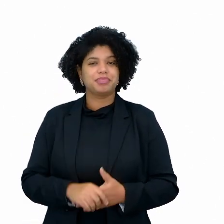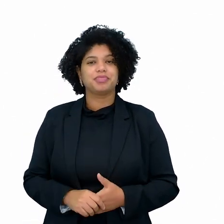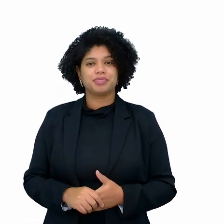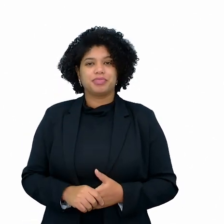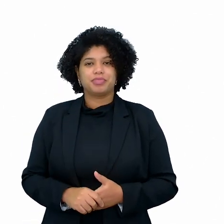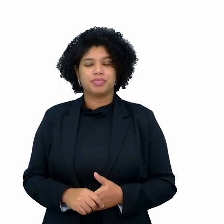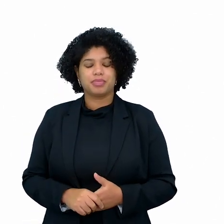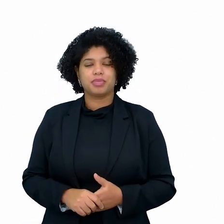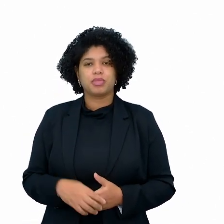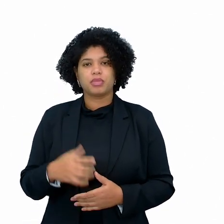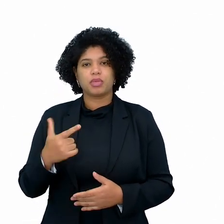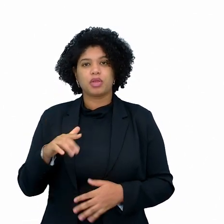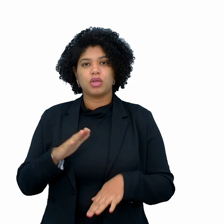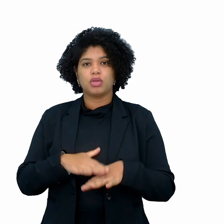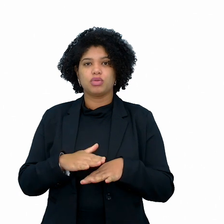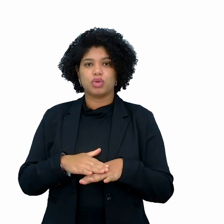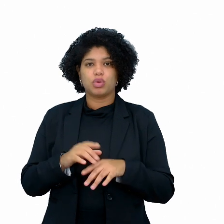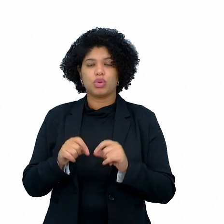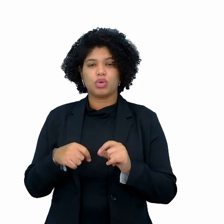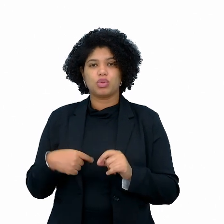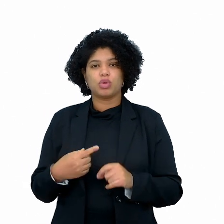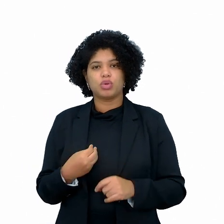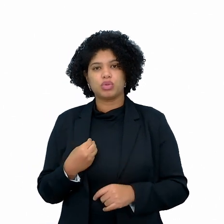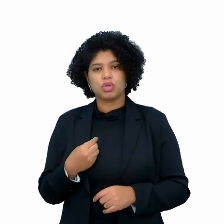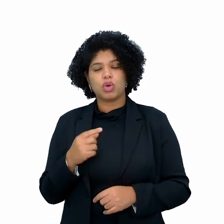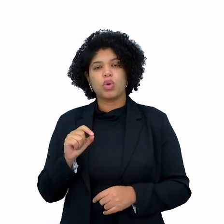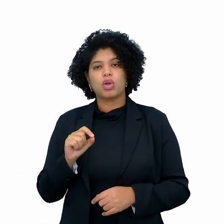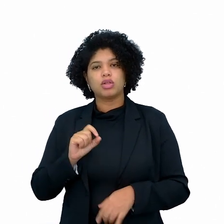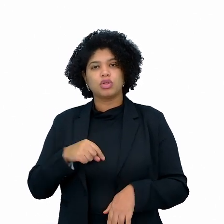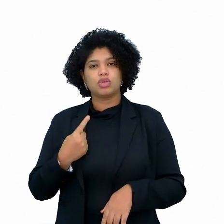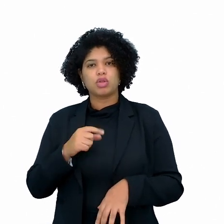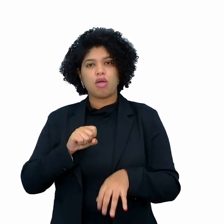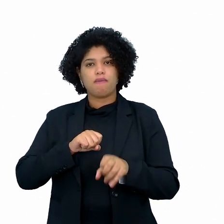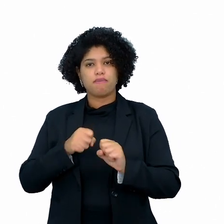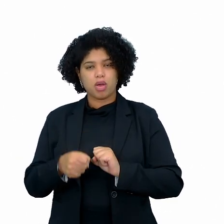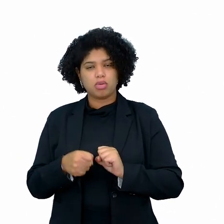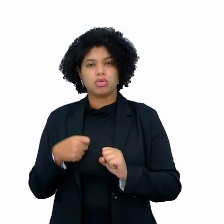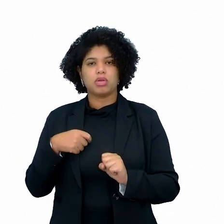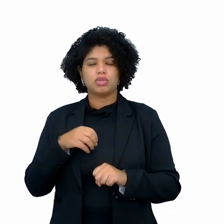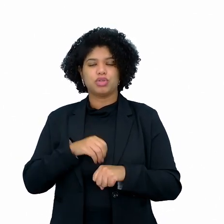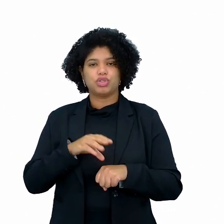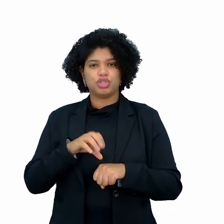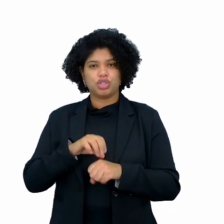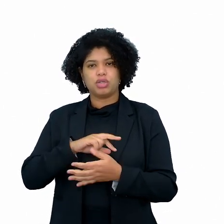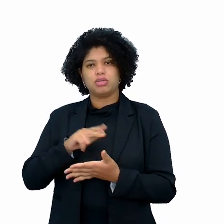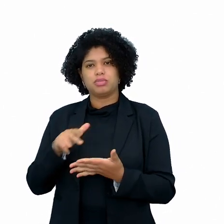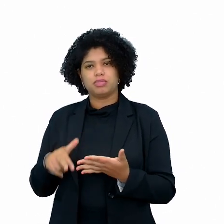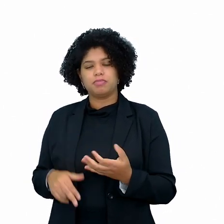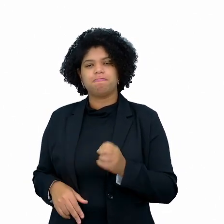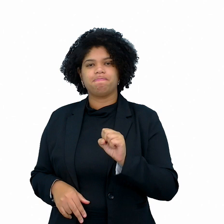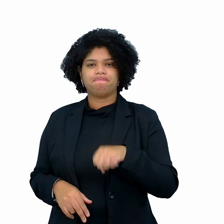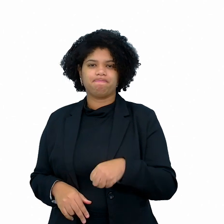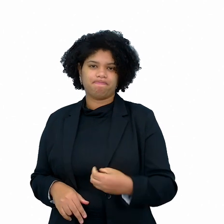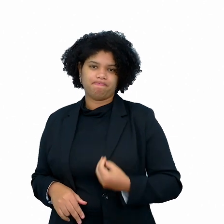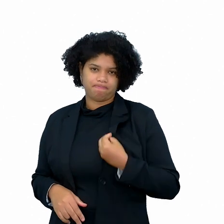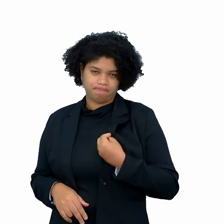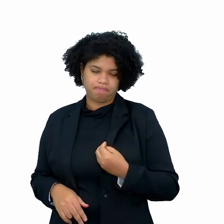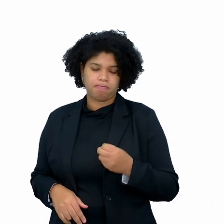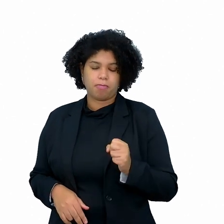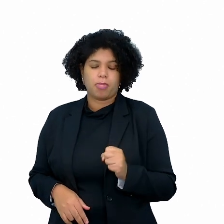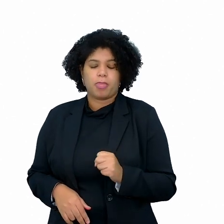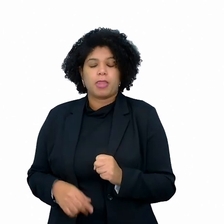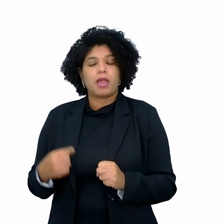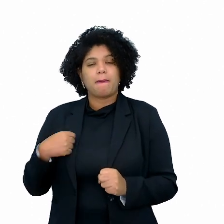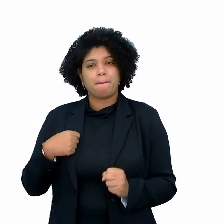mesma função, né, que nós estamos aqui de formadores, né, sugerindo coisas, eu